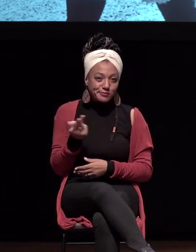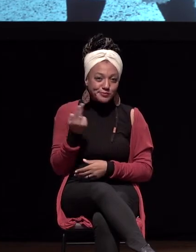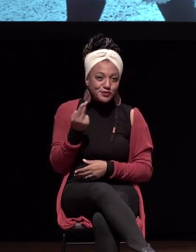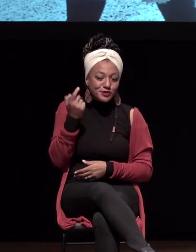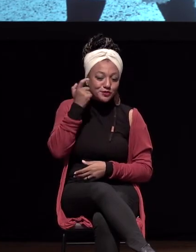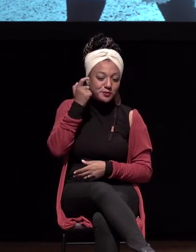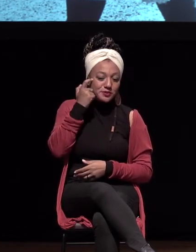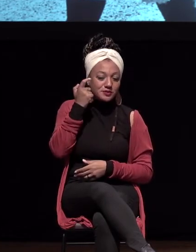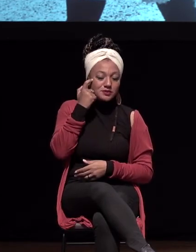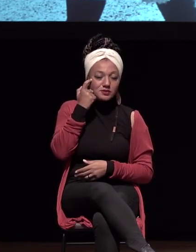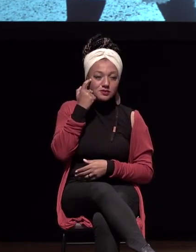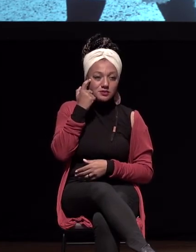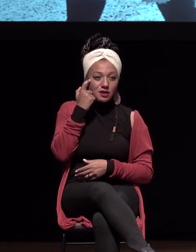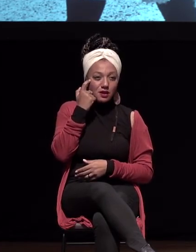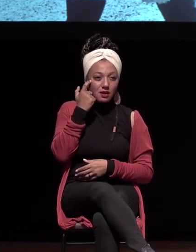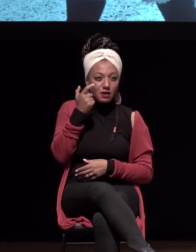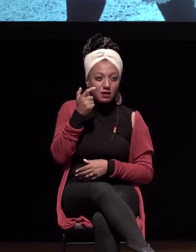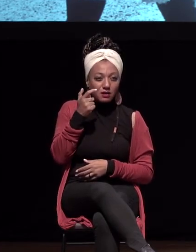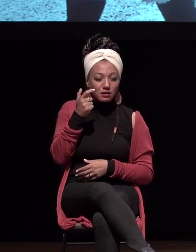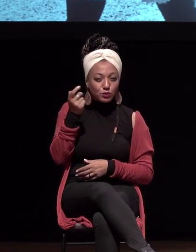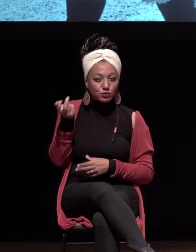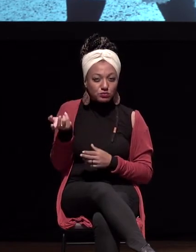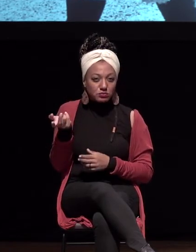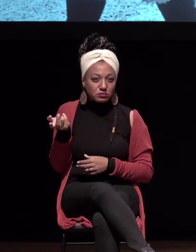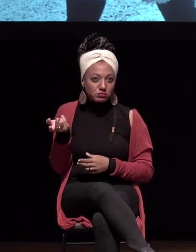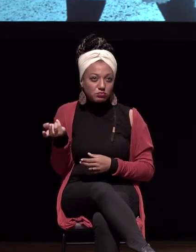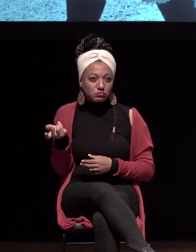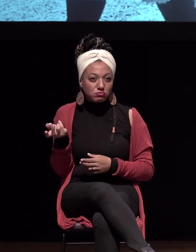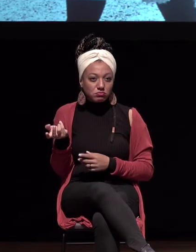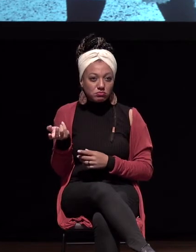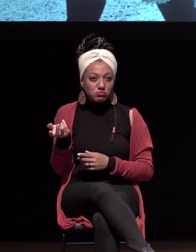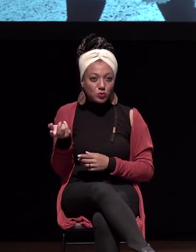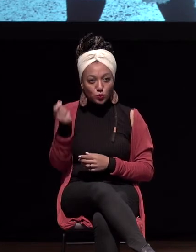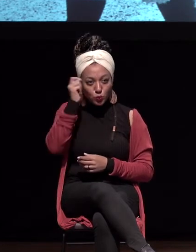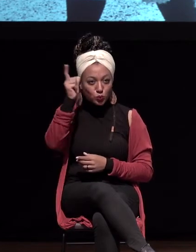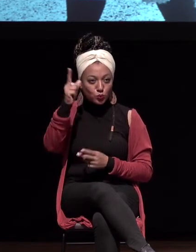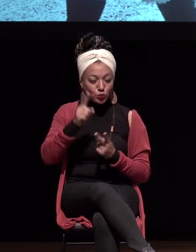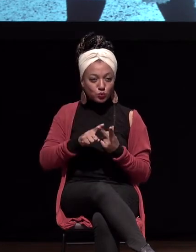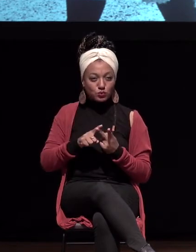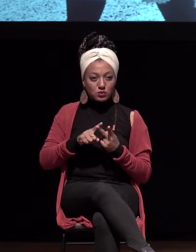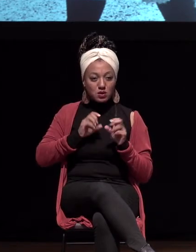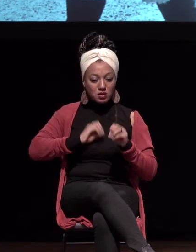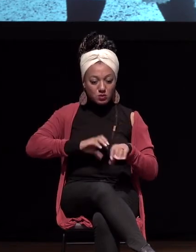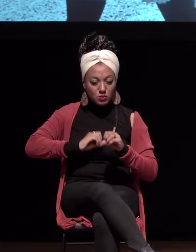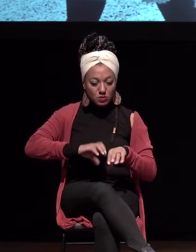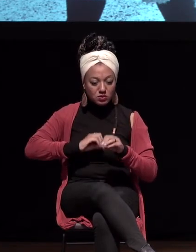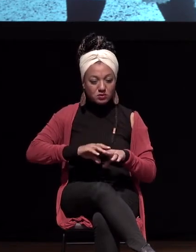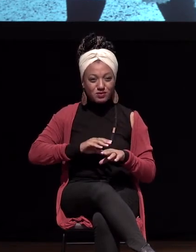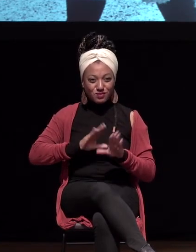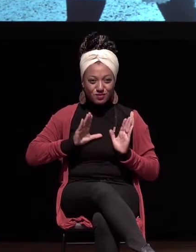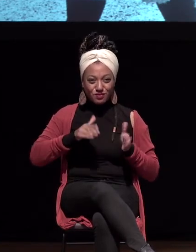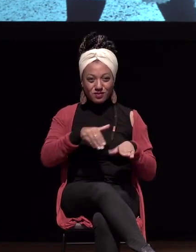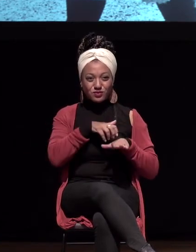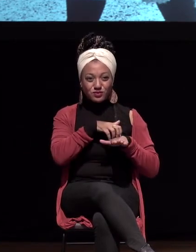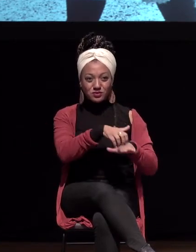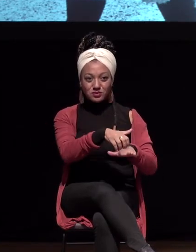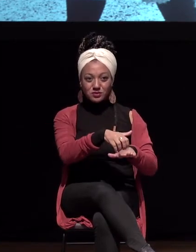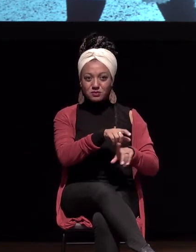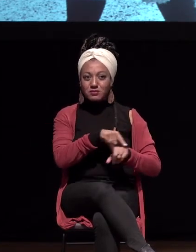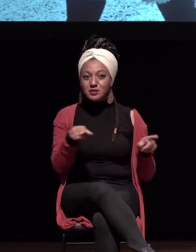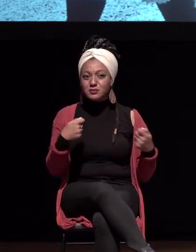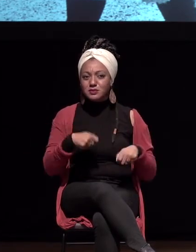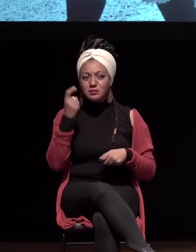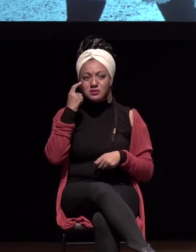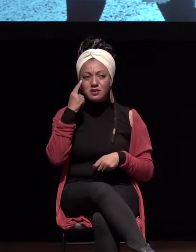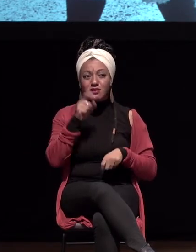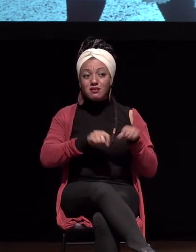em ações de cultura, de educação, voltada, inclusive, para o próprio turismo, se a gente não pensar quem está em